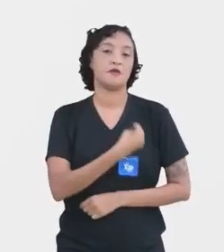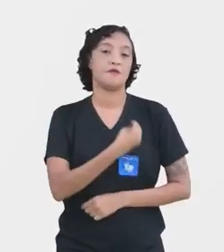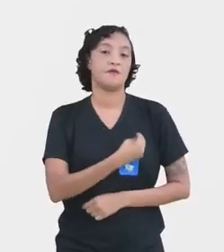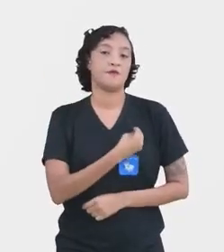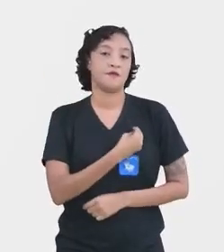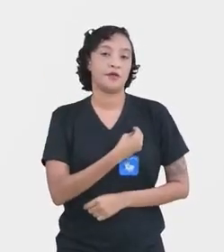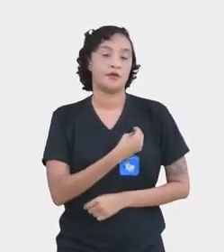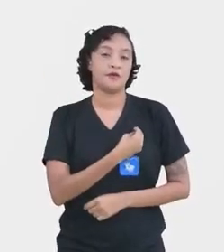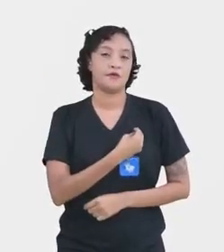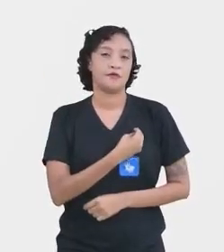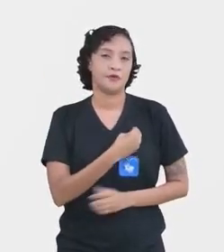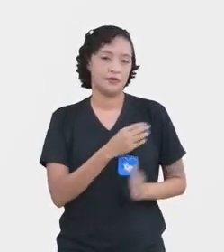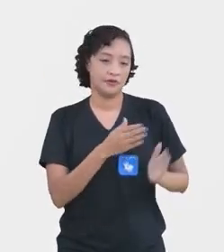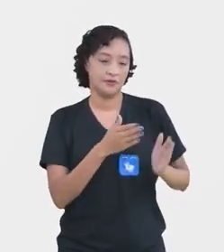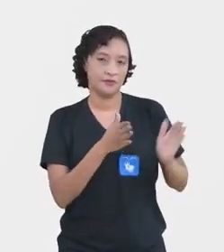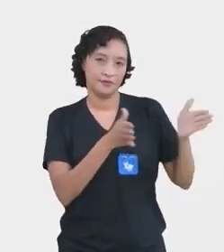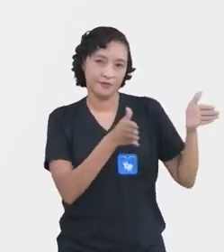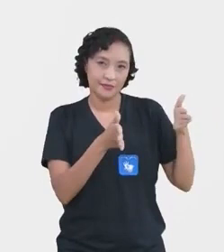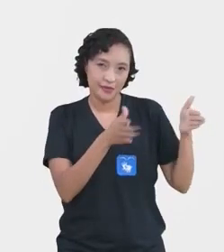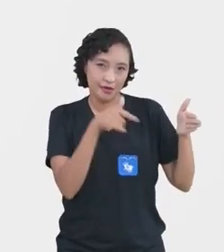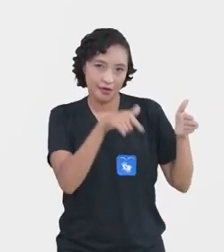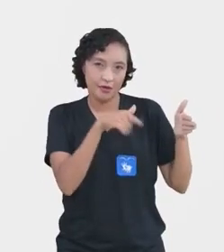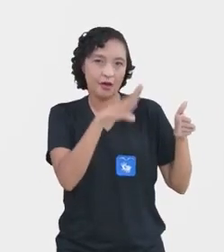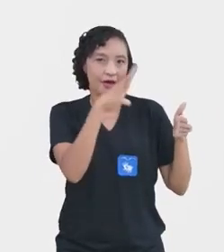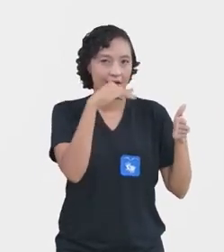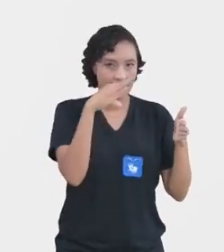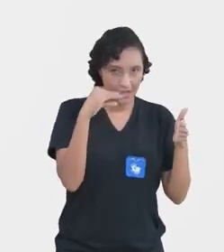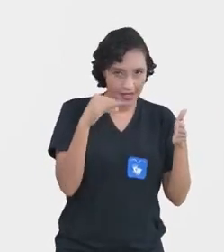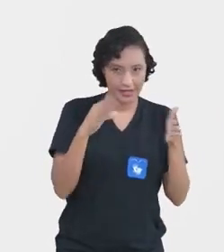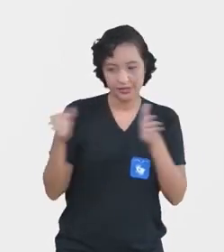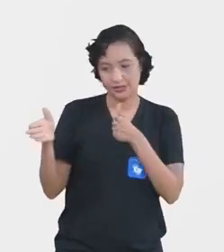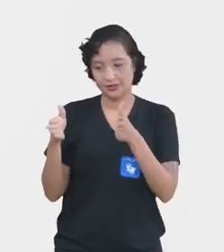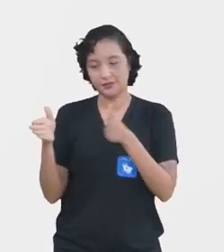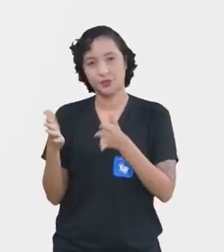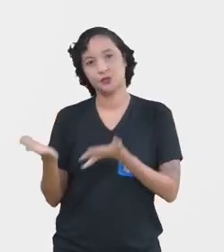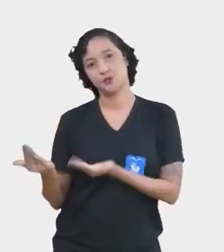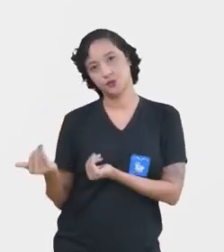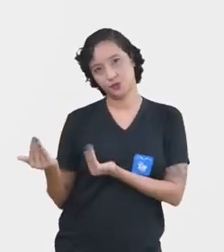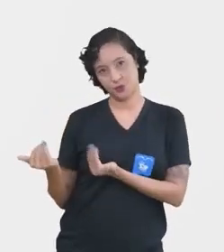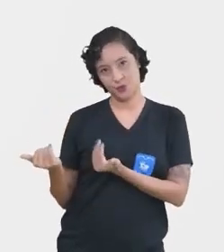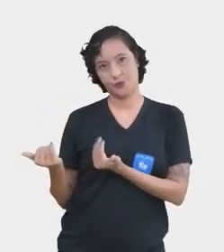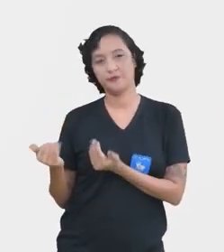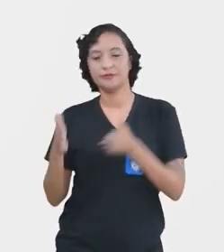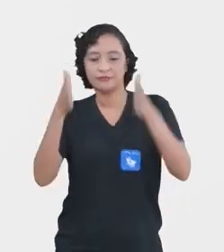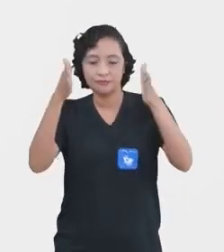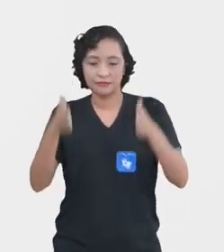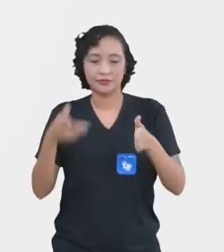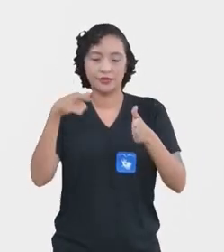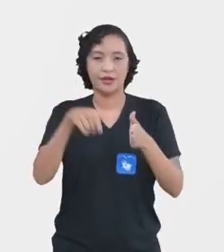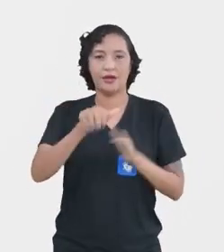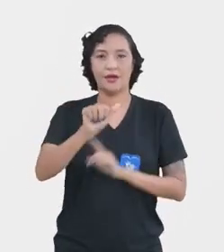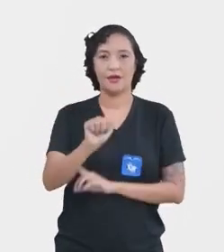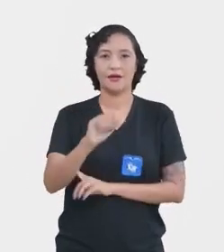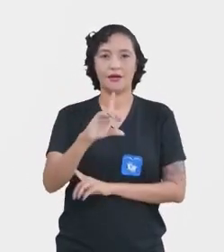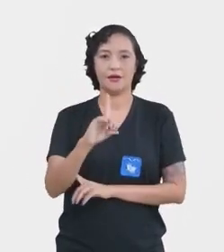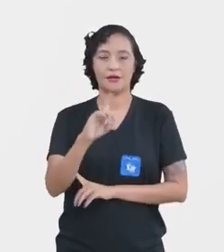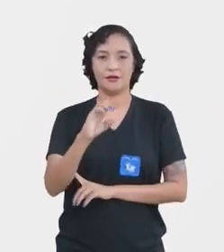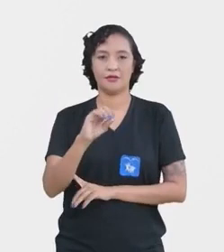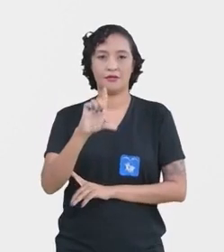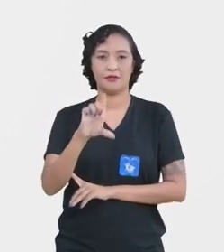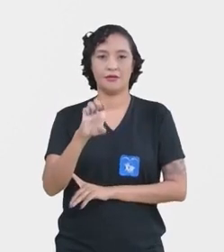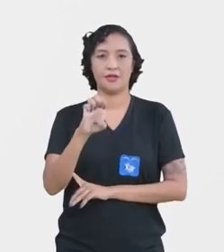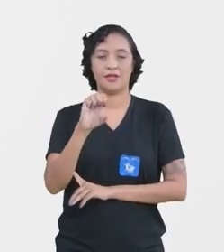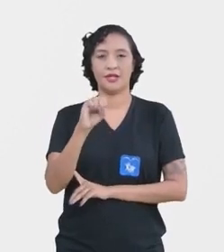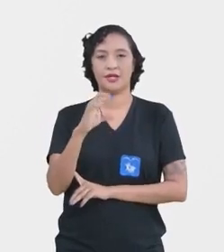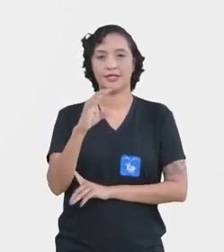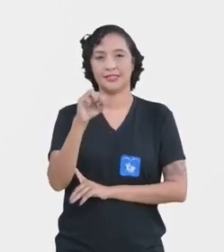a infância e a fase adulta, que é a adolescência já. Ou seja, a adolescência me permite